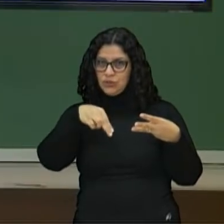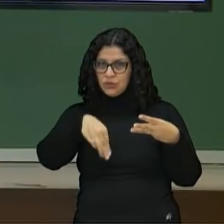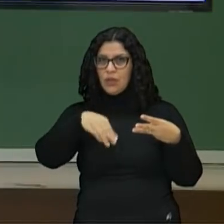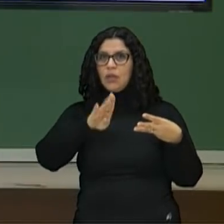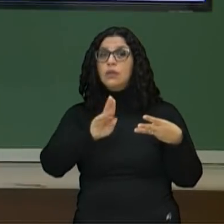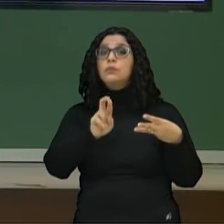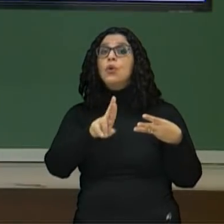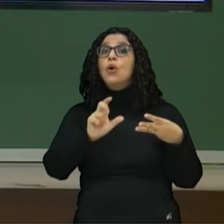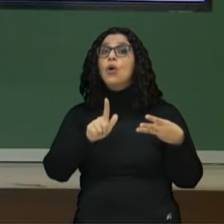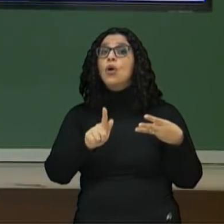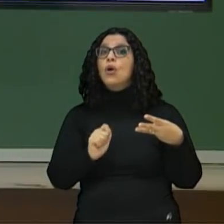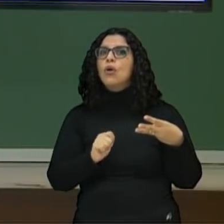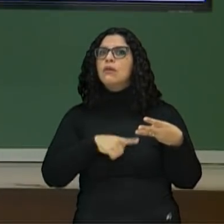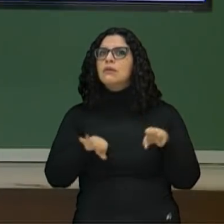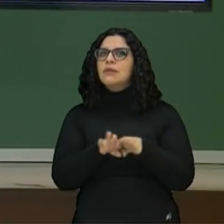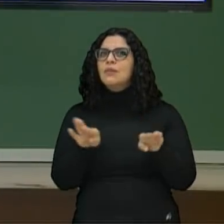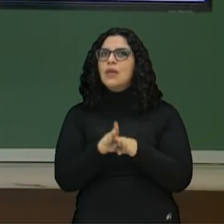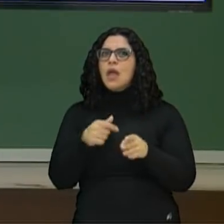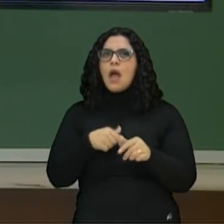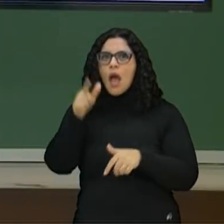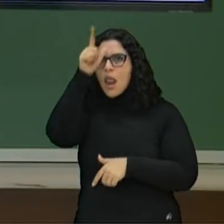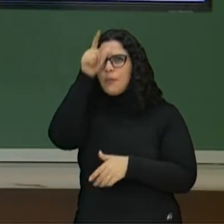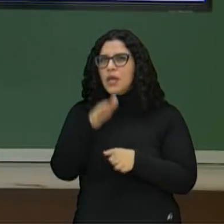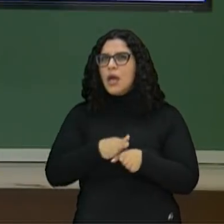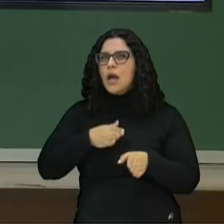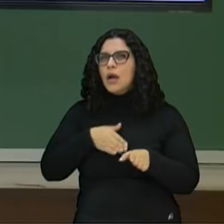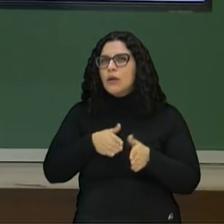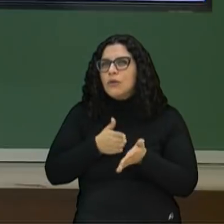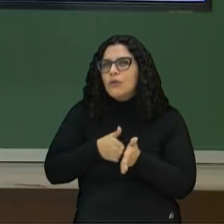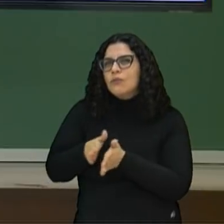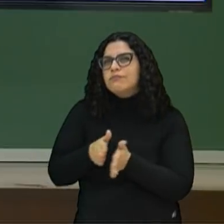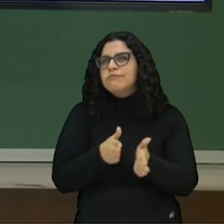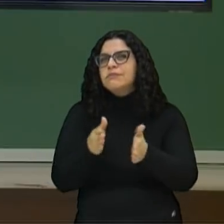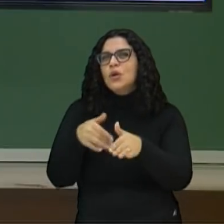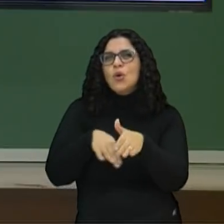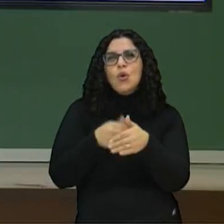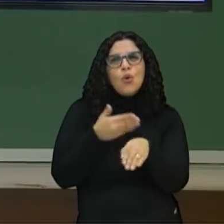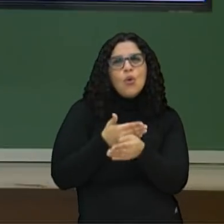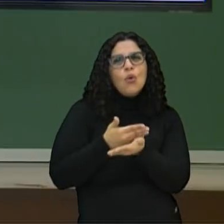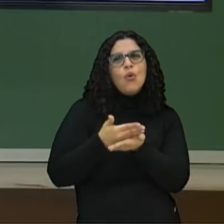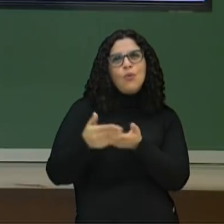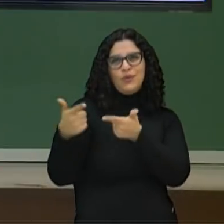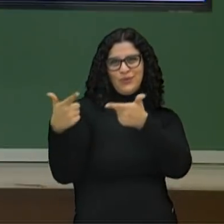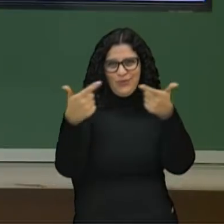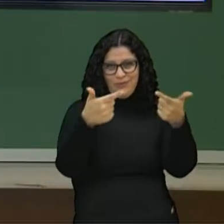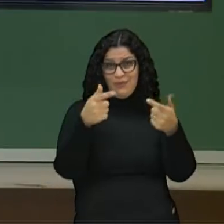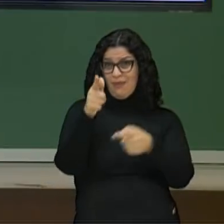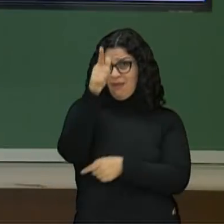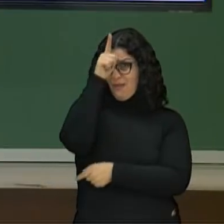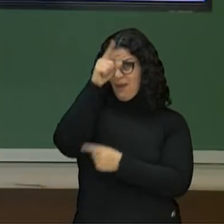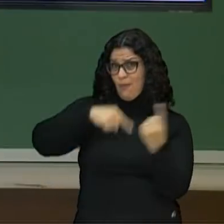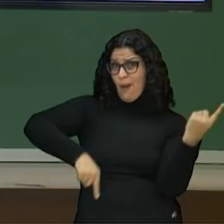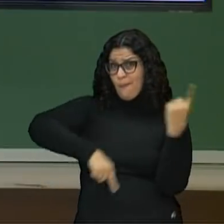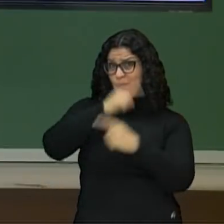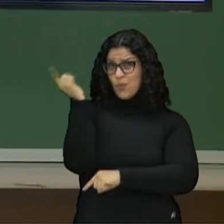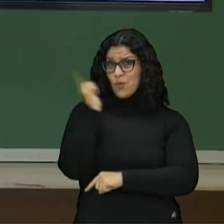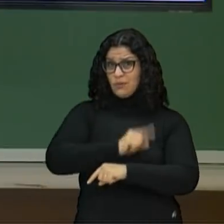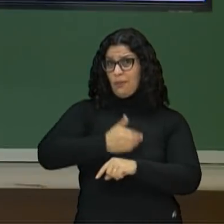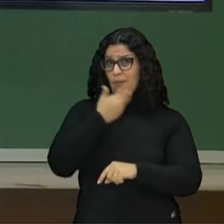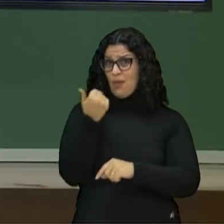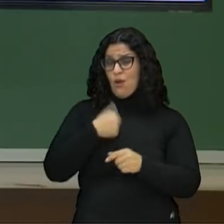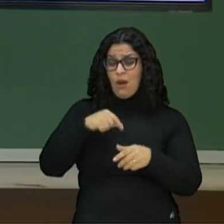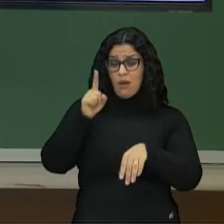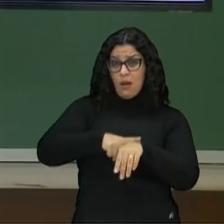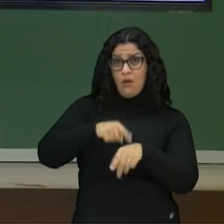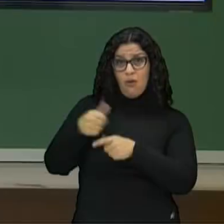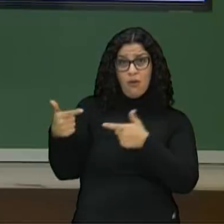Alemanha tomando frente das ações no início da guerra. A Alemanha tendo mais sucesso nas suas ações no início da guerra,